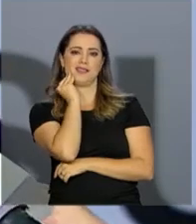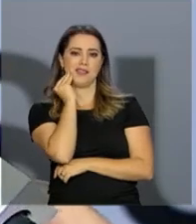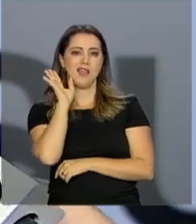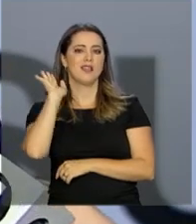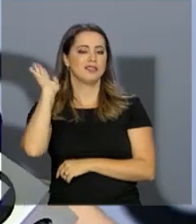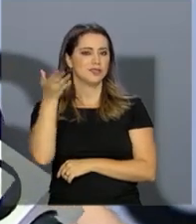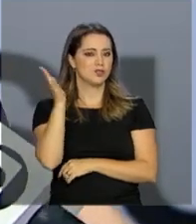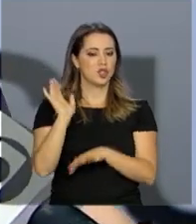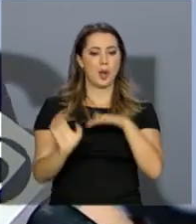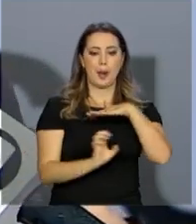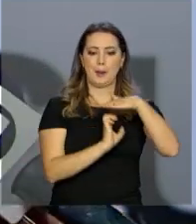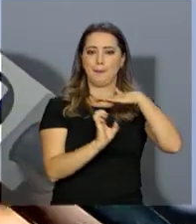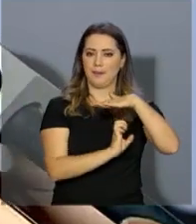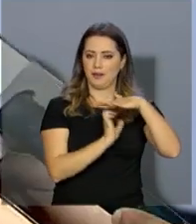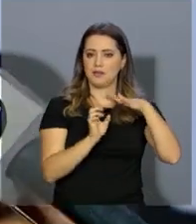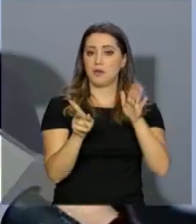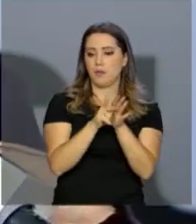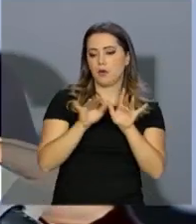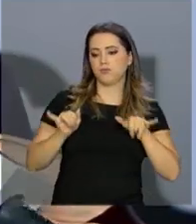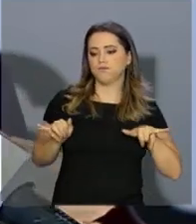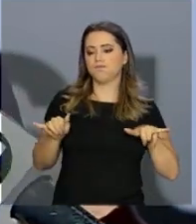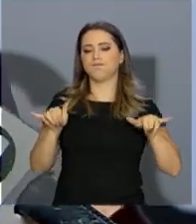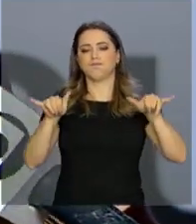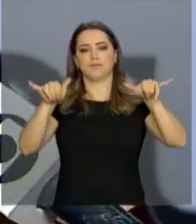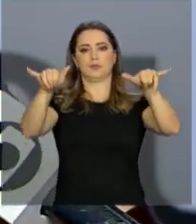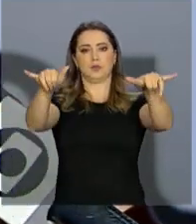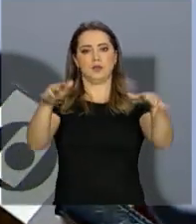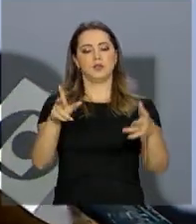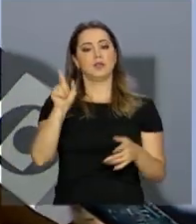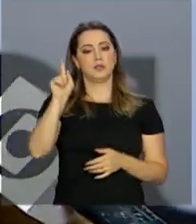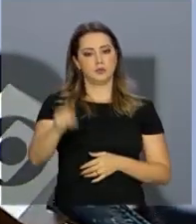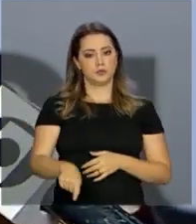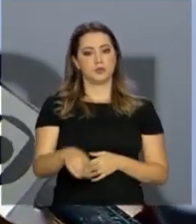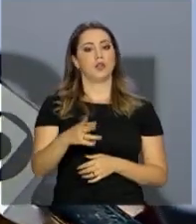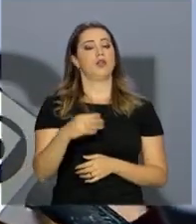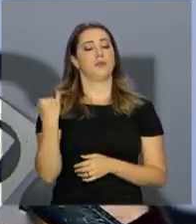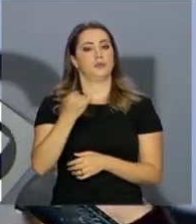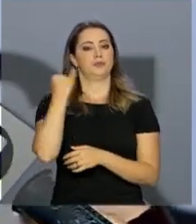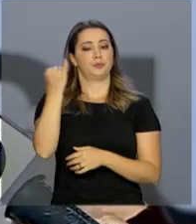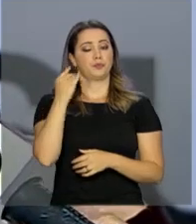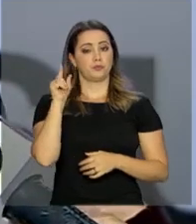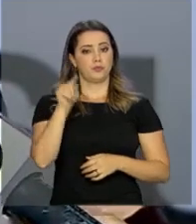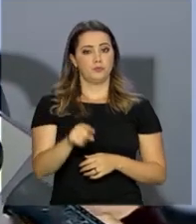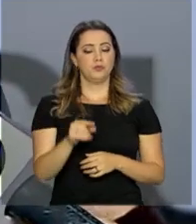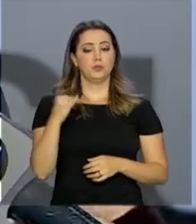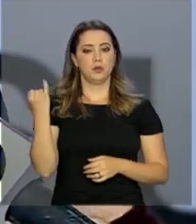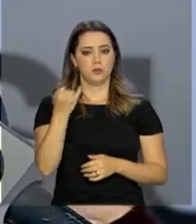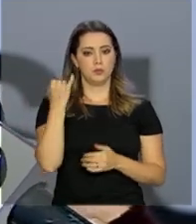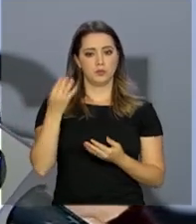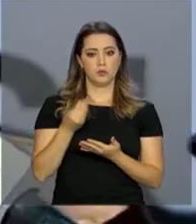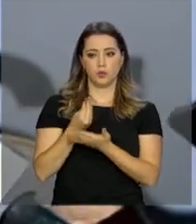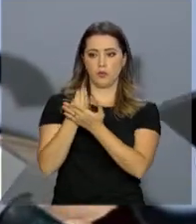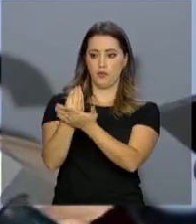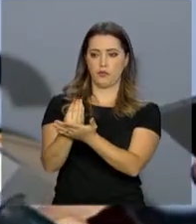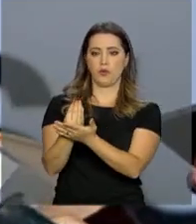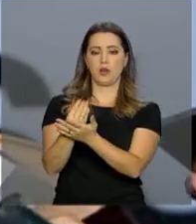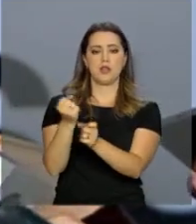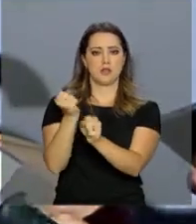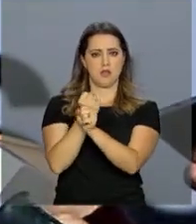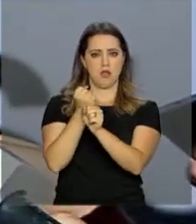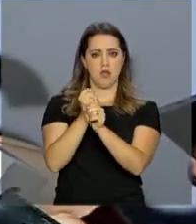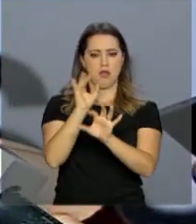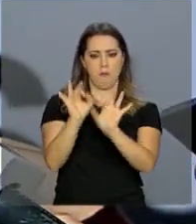a empresa de pré época a empresa que é muito conceituada na fornecimento de aviões para